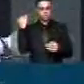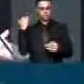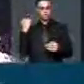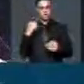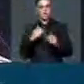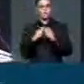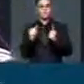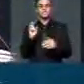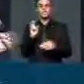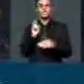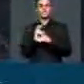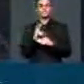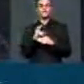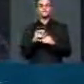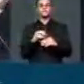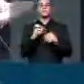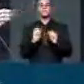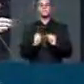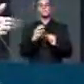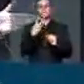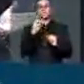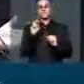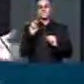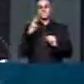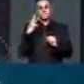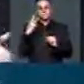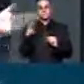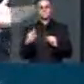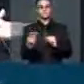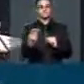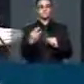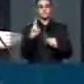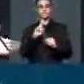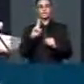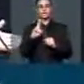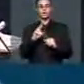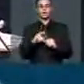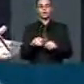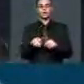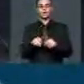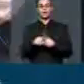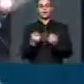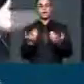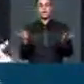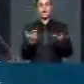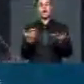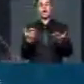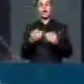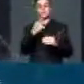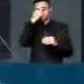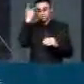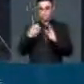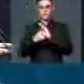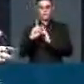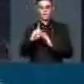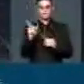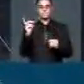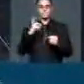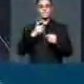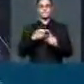empréstimo de R$3 mil. Ele não pagou as suas parcelas em dia, tem pronafiano que deve hoje cerca de R$60 mil.